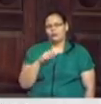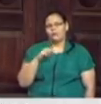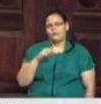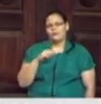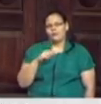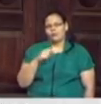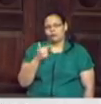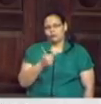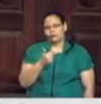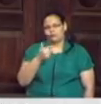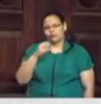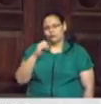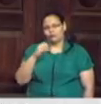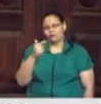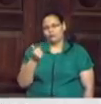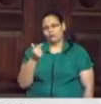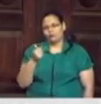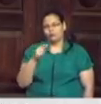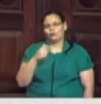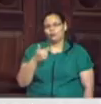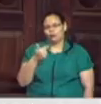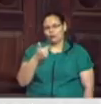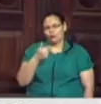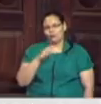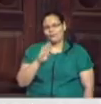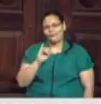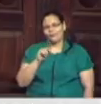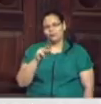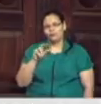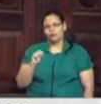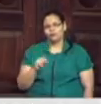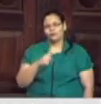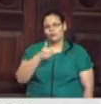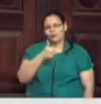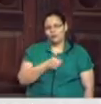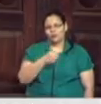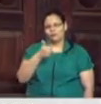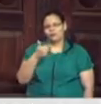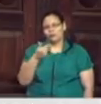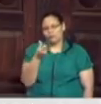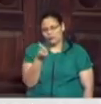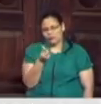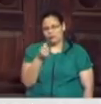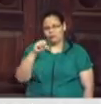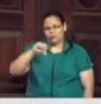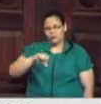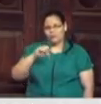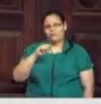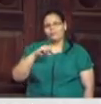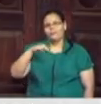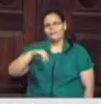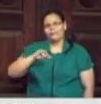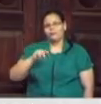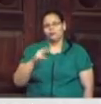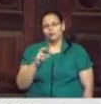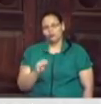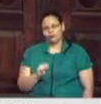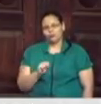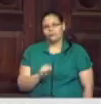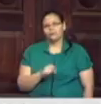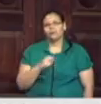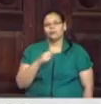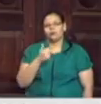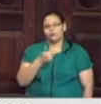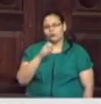reais. 2012, 2 bi 169 milhões. 2013, 2